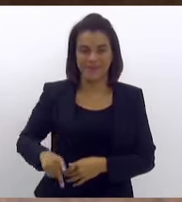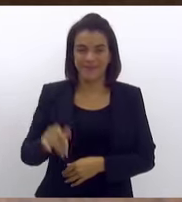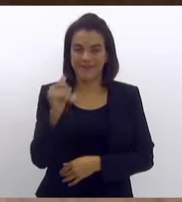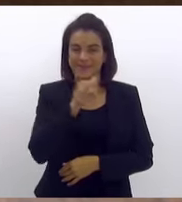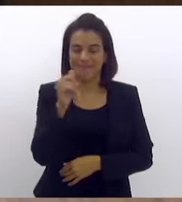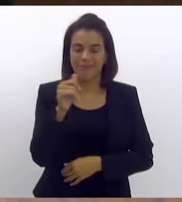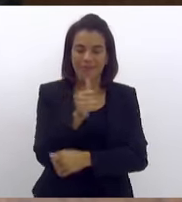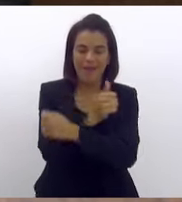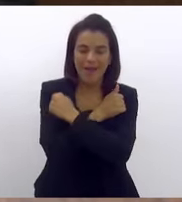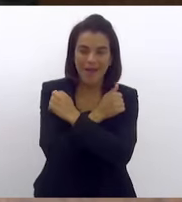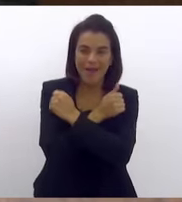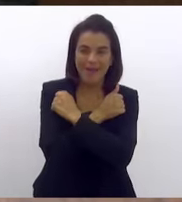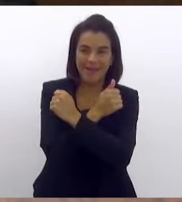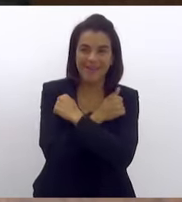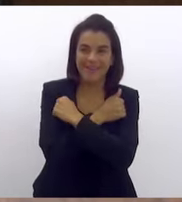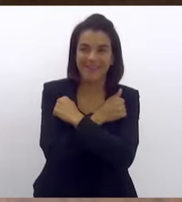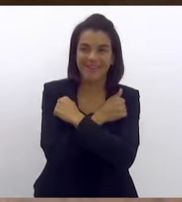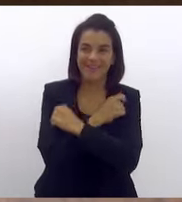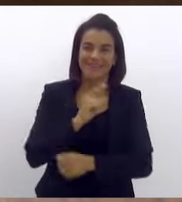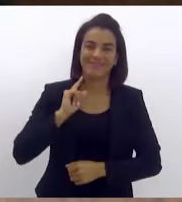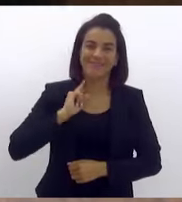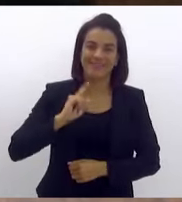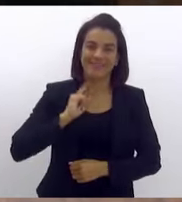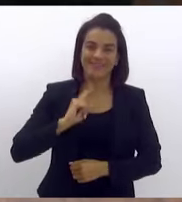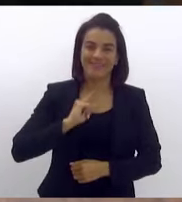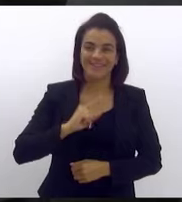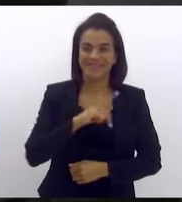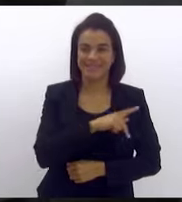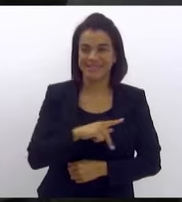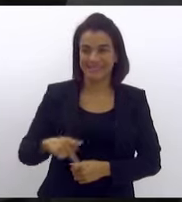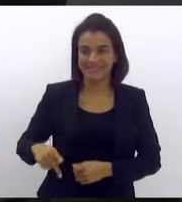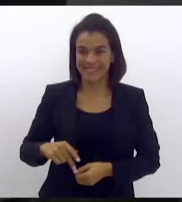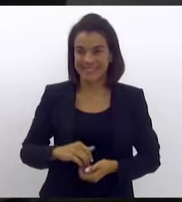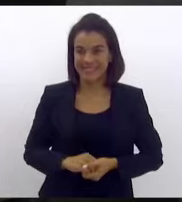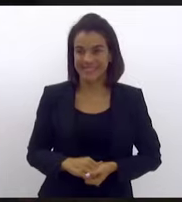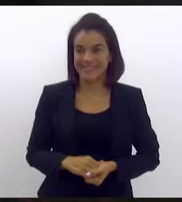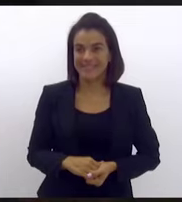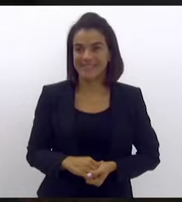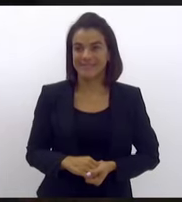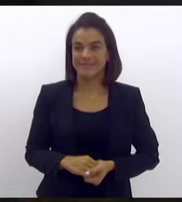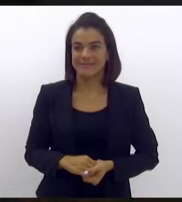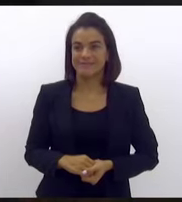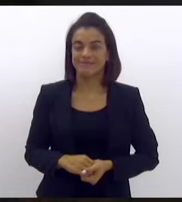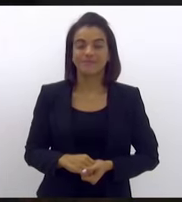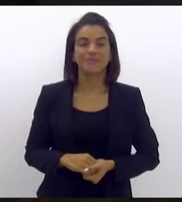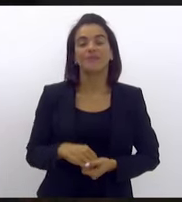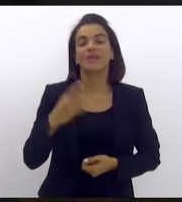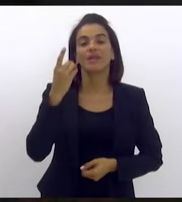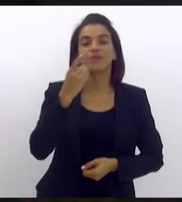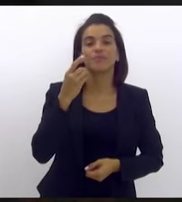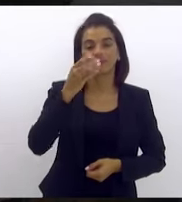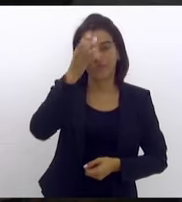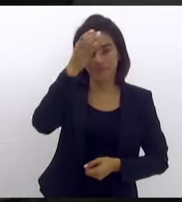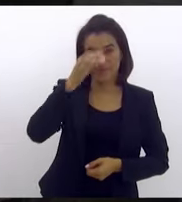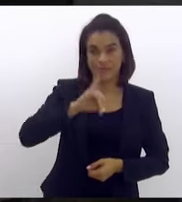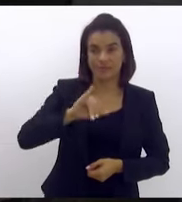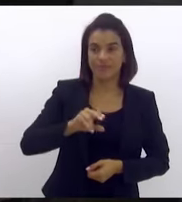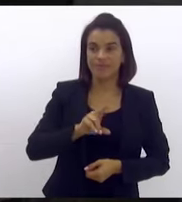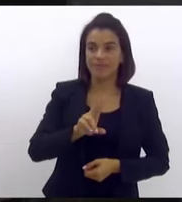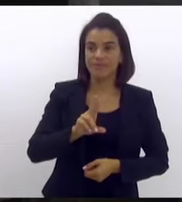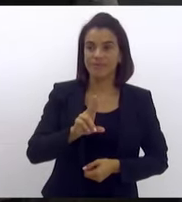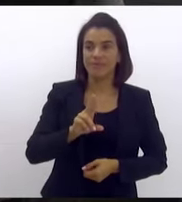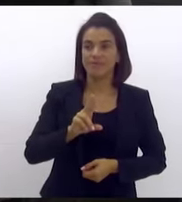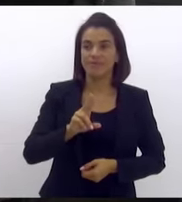abraço, meu querido flamenguista Rodrigo Bacelar. Belas palavras, deputado Caiado. Deputada Tia Ju, por favor.